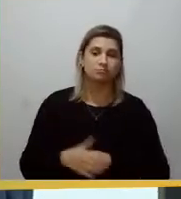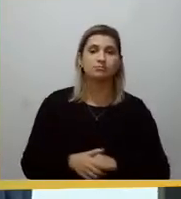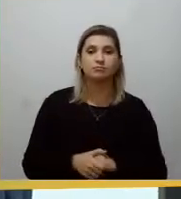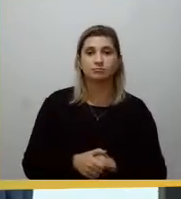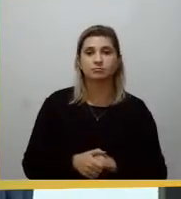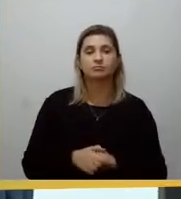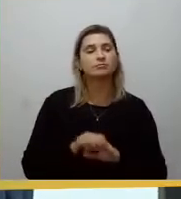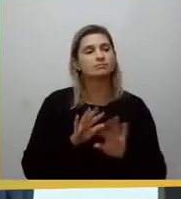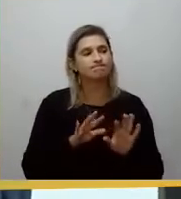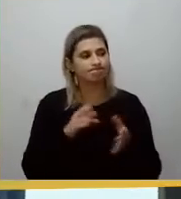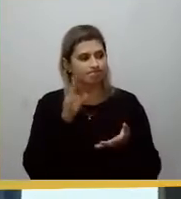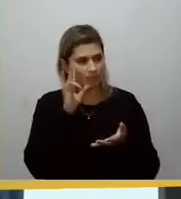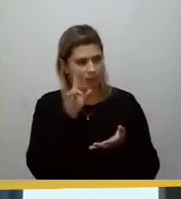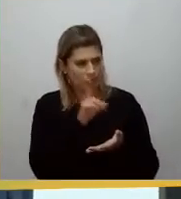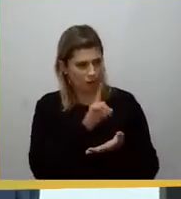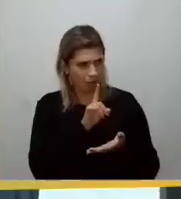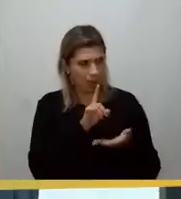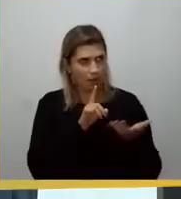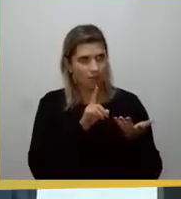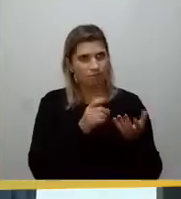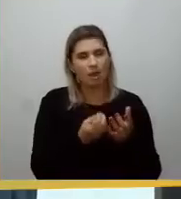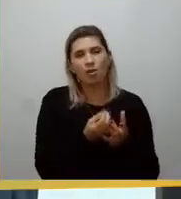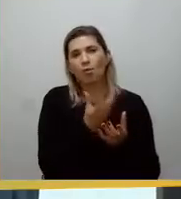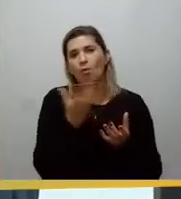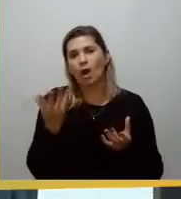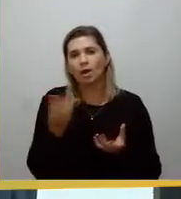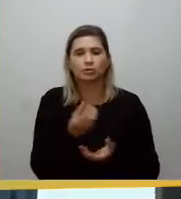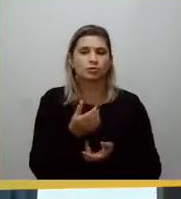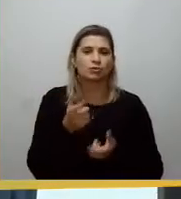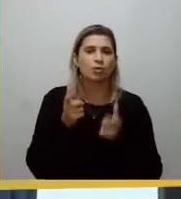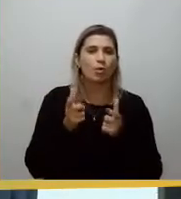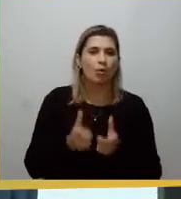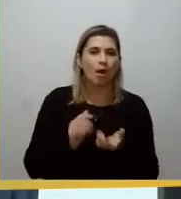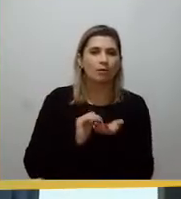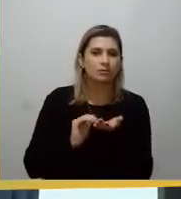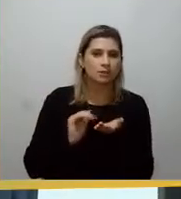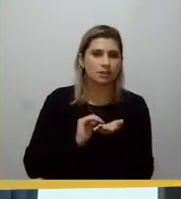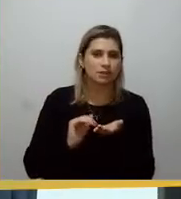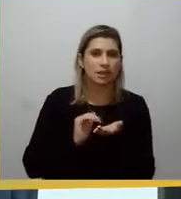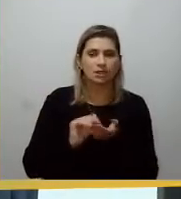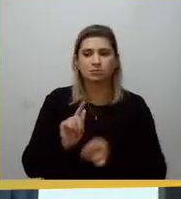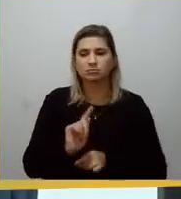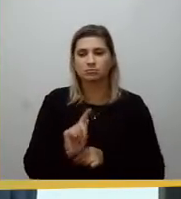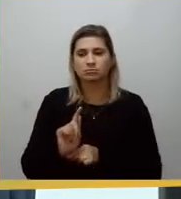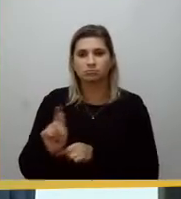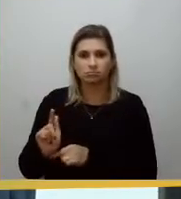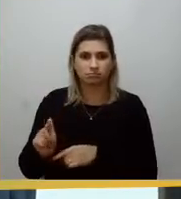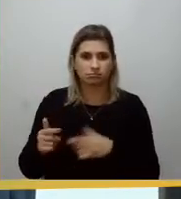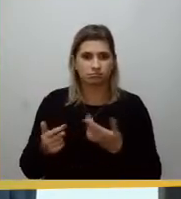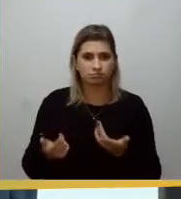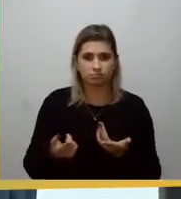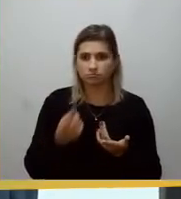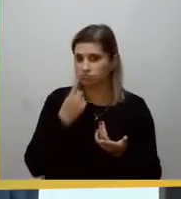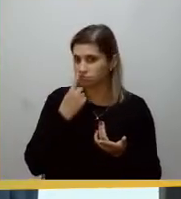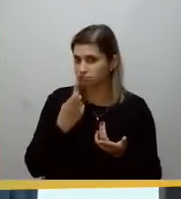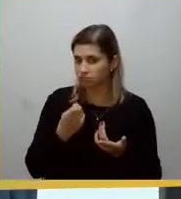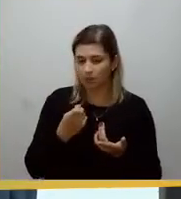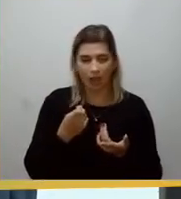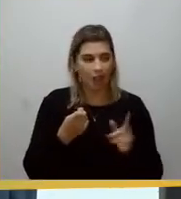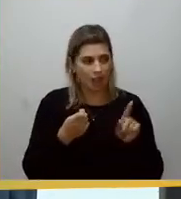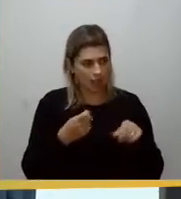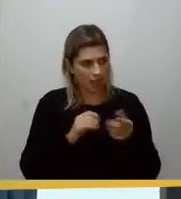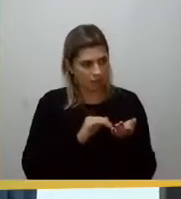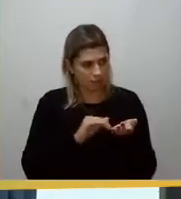lembrança assim, de quando ou qual secretaria gerenciava os resíduos sólidos? Sim, era do meio ambiente. Era o meio